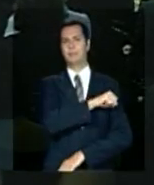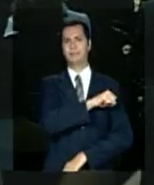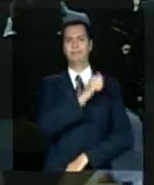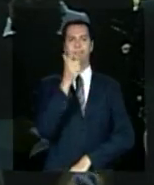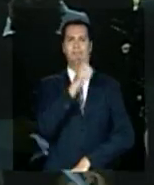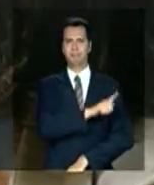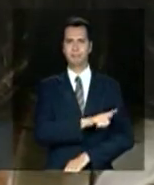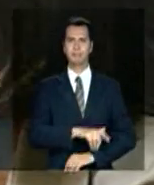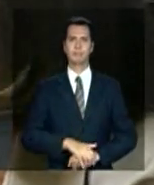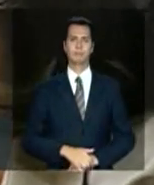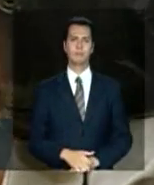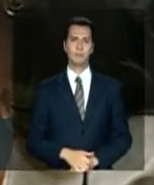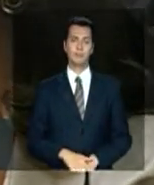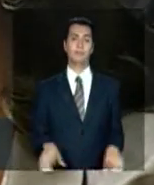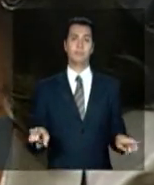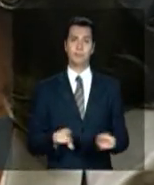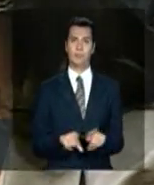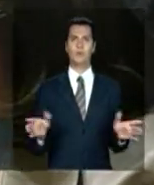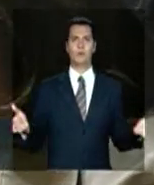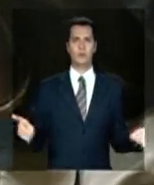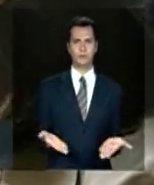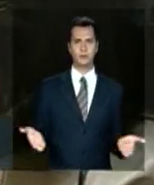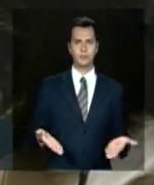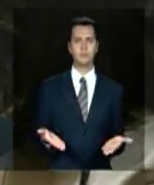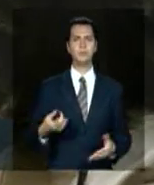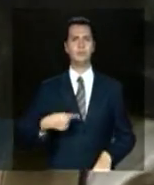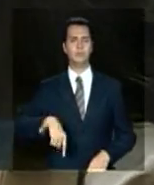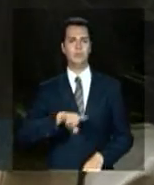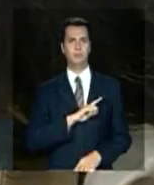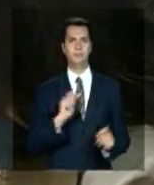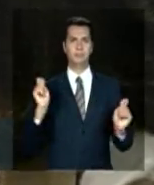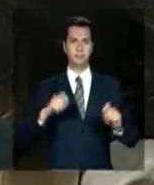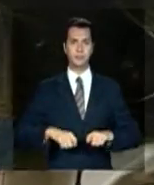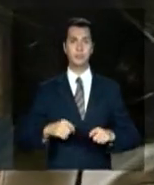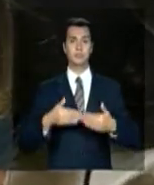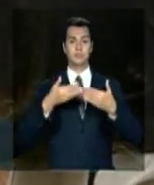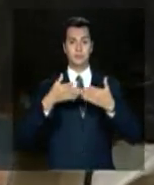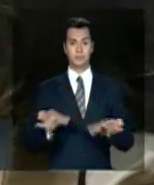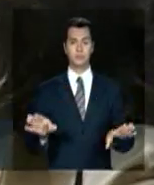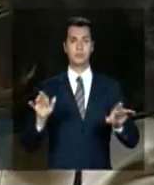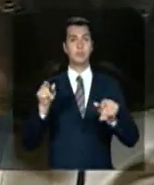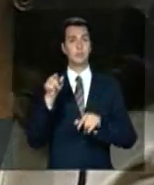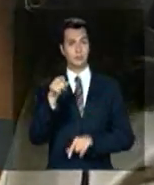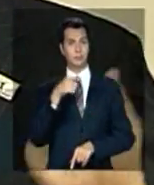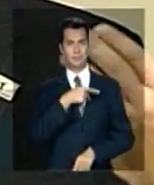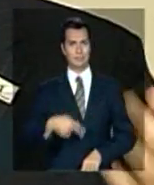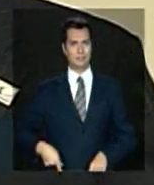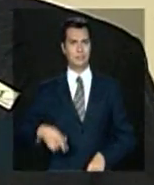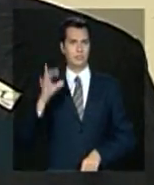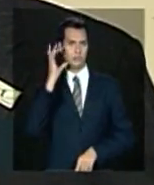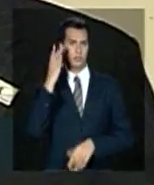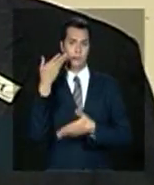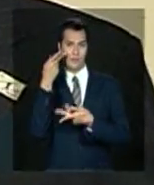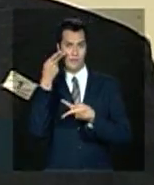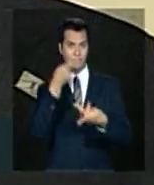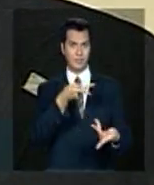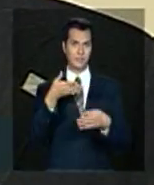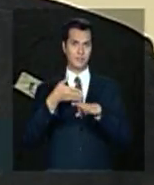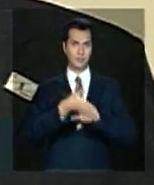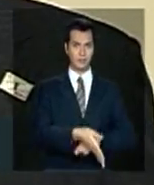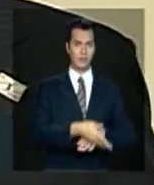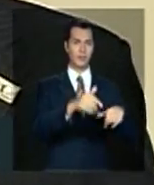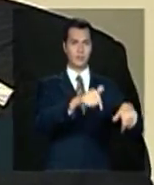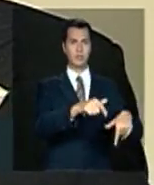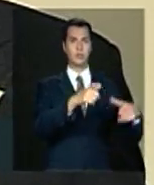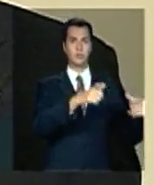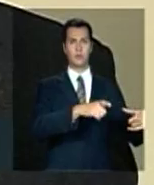quero dizer que hoje também além de poder dar inaugurar a senhora visitar É só você ir o novo centro de parto